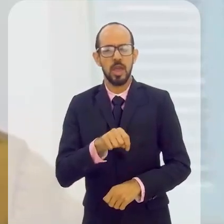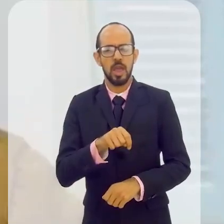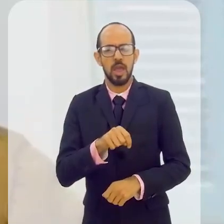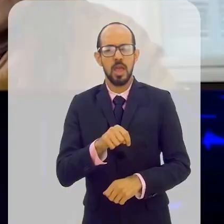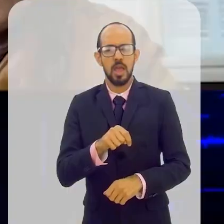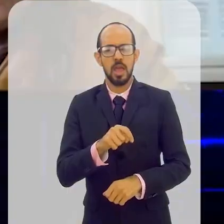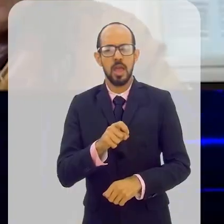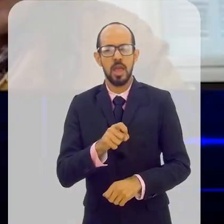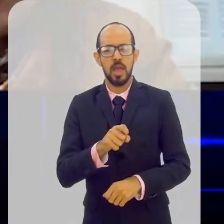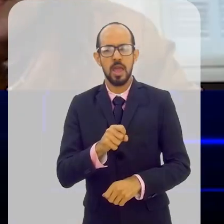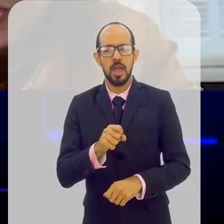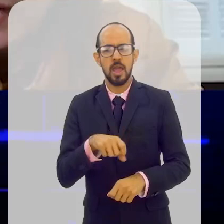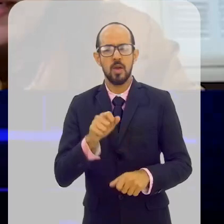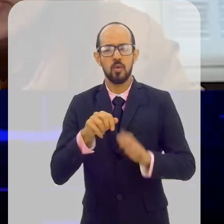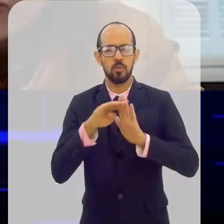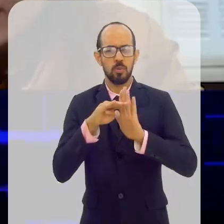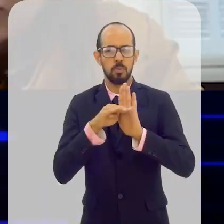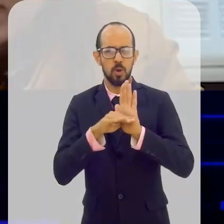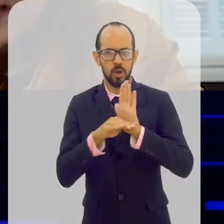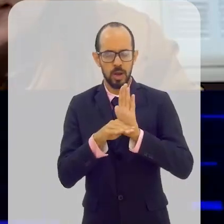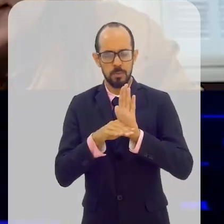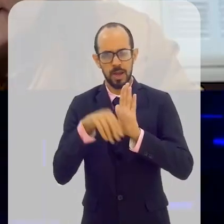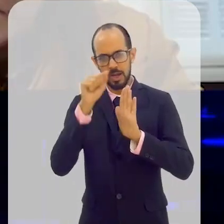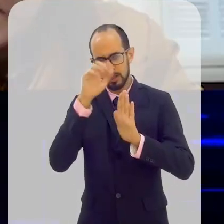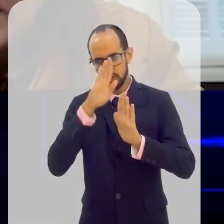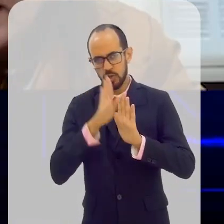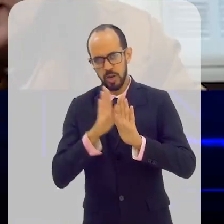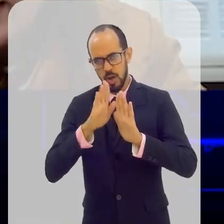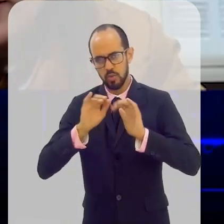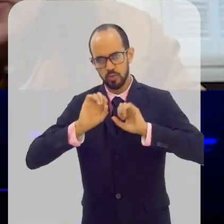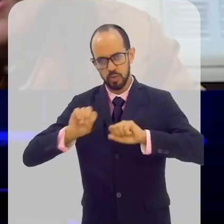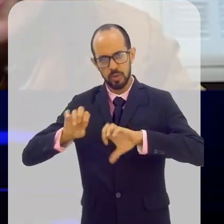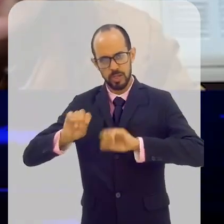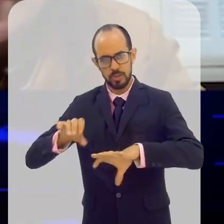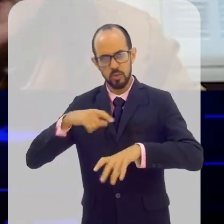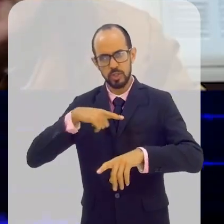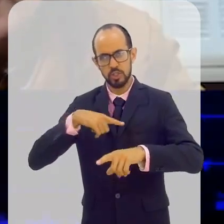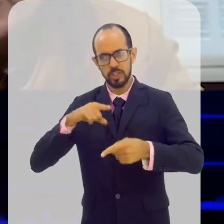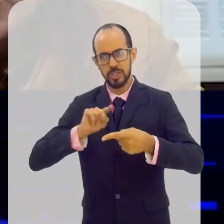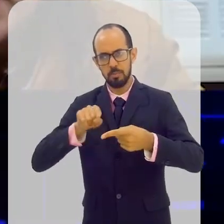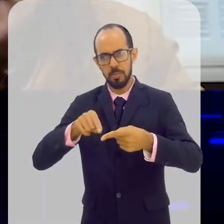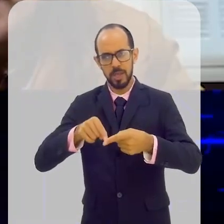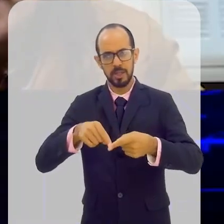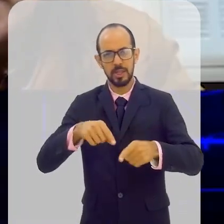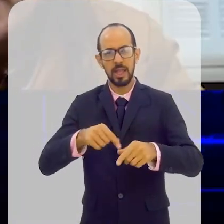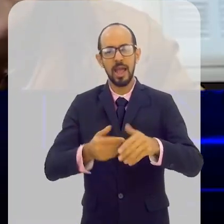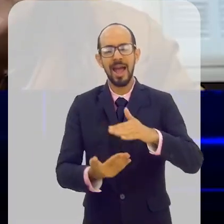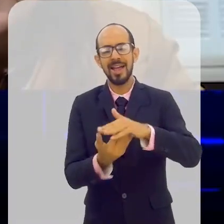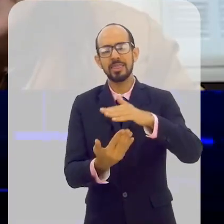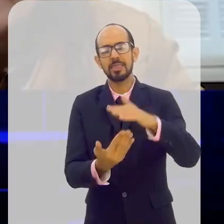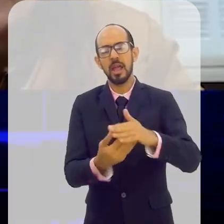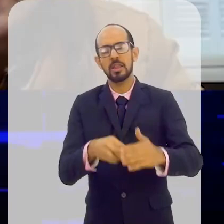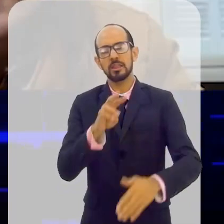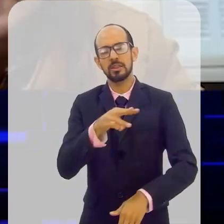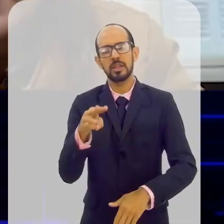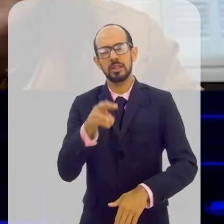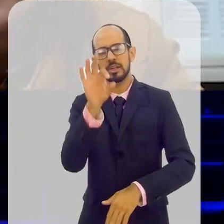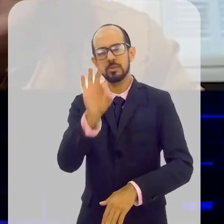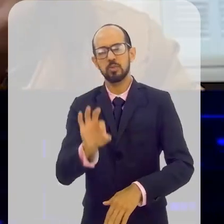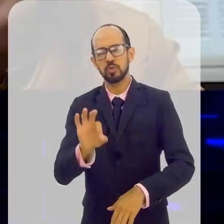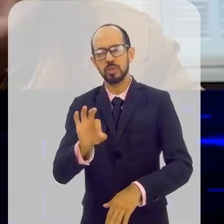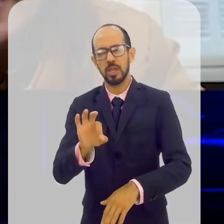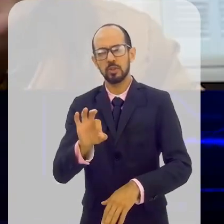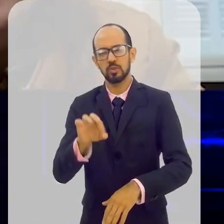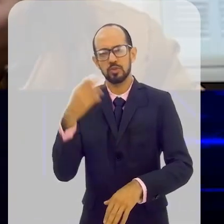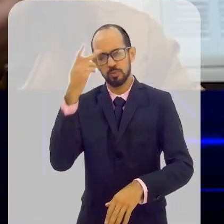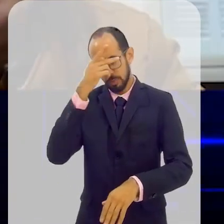líquida, né, que o Programa Nacional de Educação, né, tinha essa meta da gente ter 33%, que significa